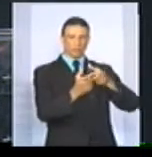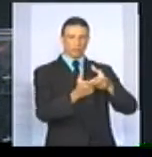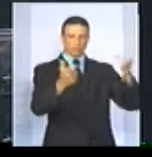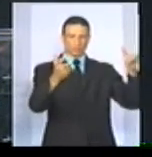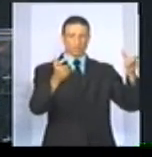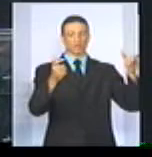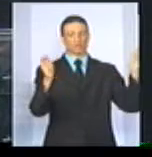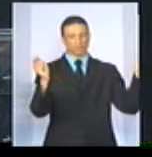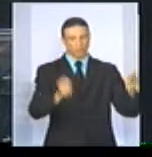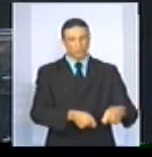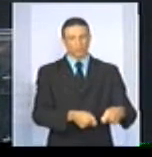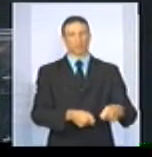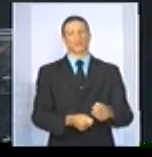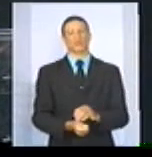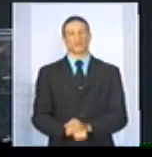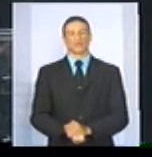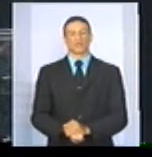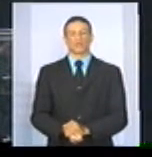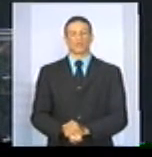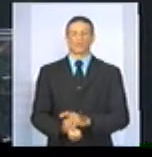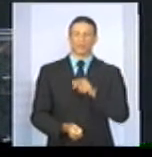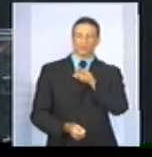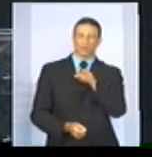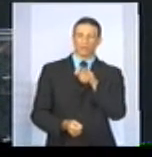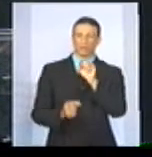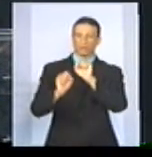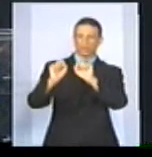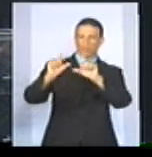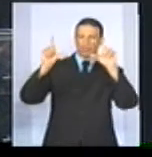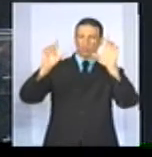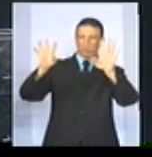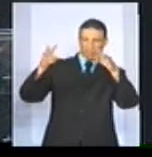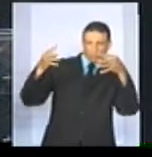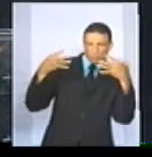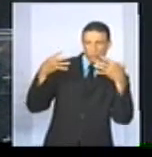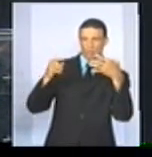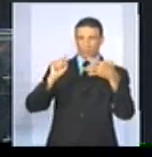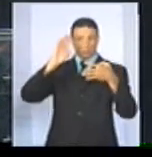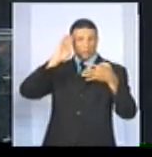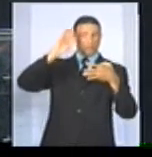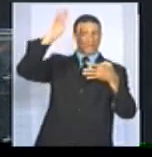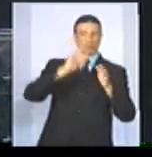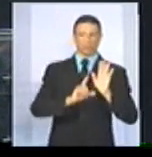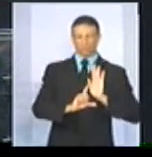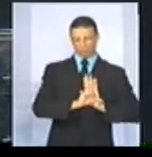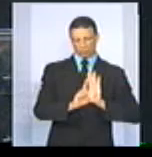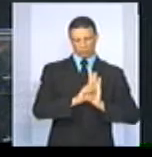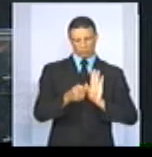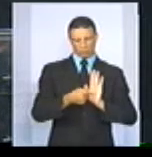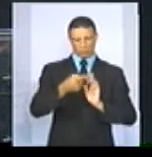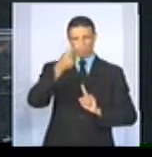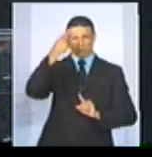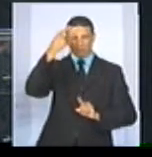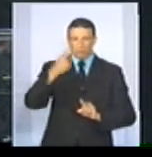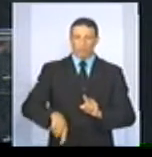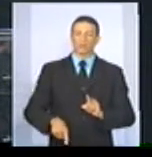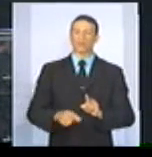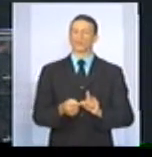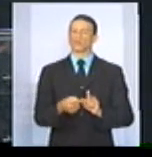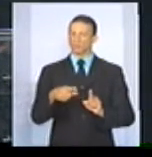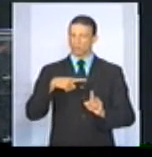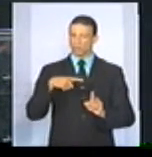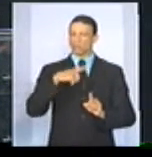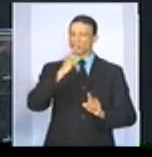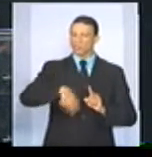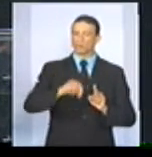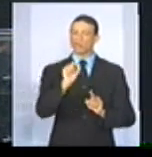nos preocupa, e nós pedimos a atenção de Vossa Excelência, para um primeiro aspecto. A lei estabelece uma proibição ex ante, ela estabelece